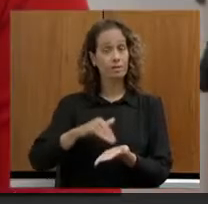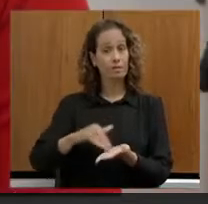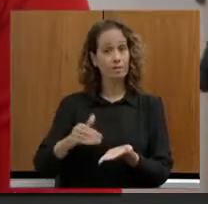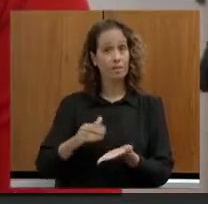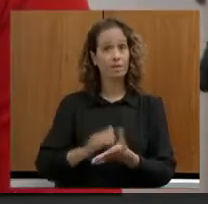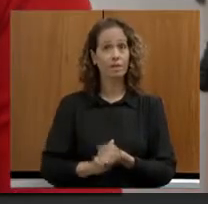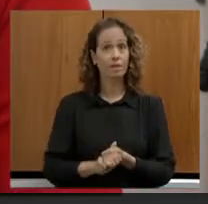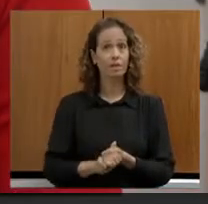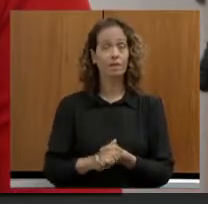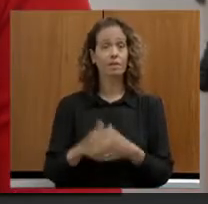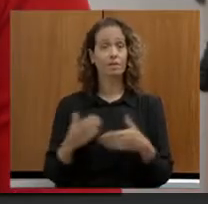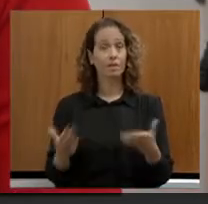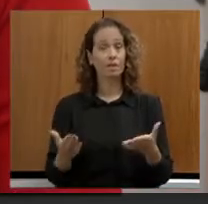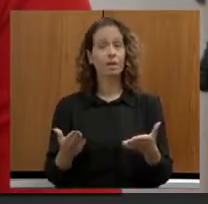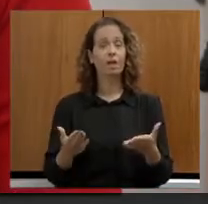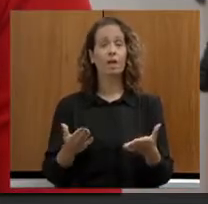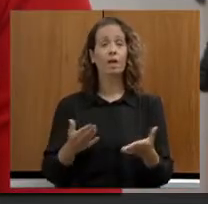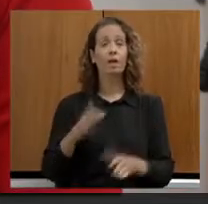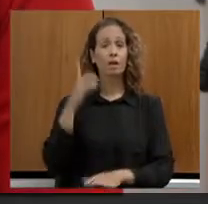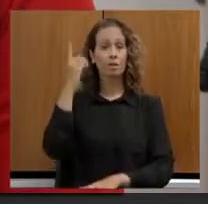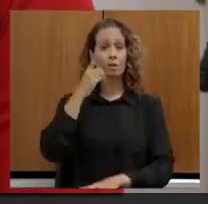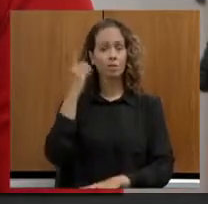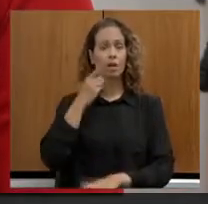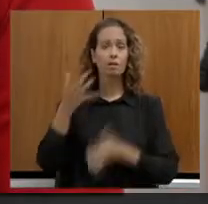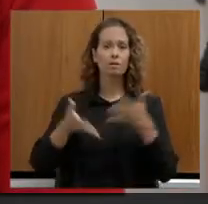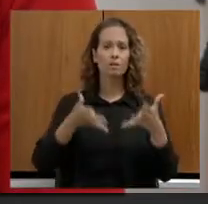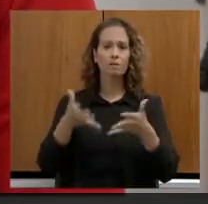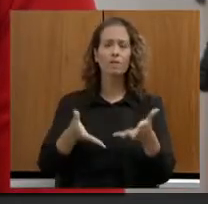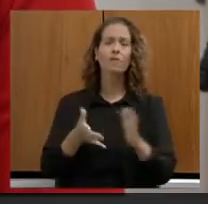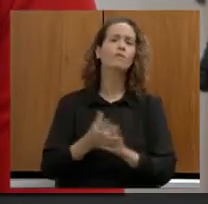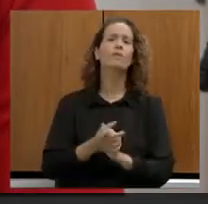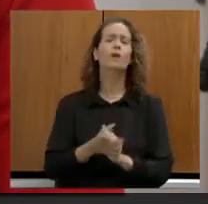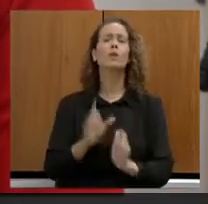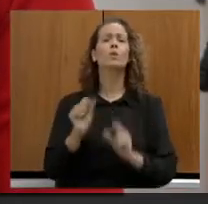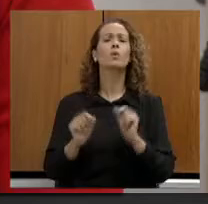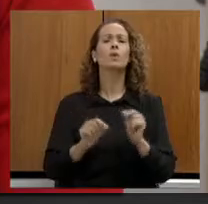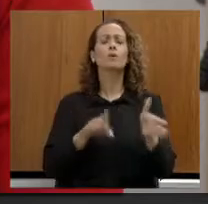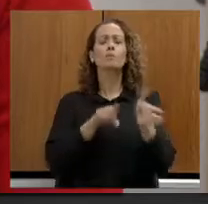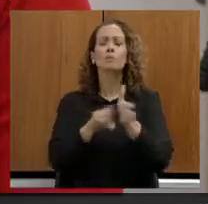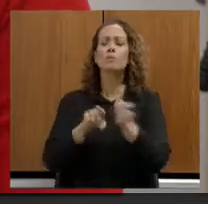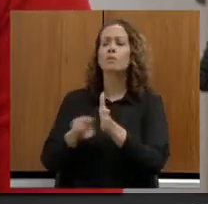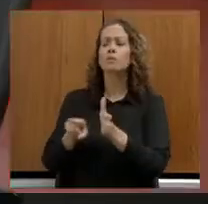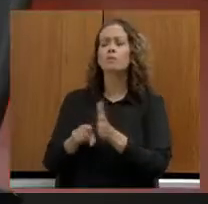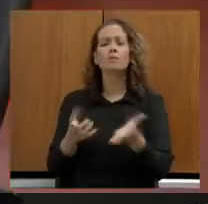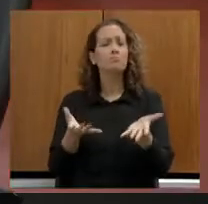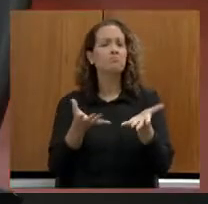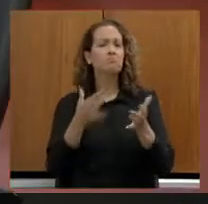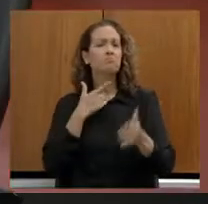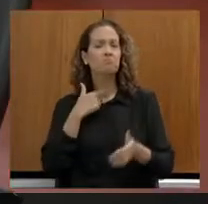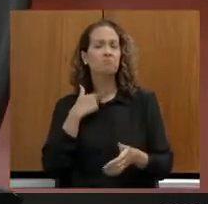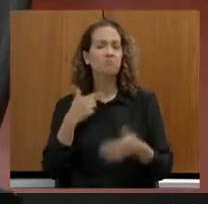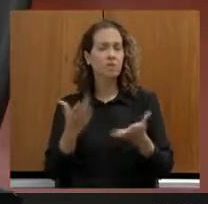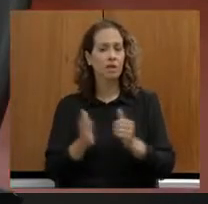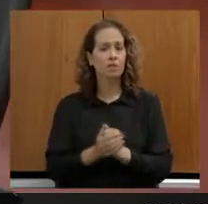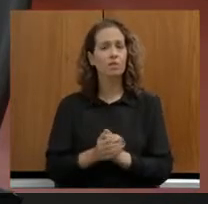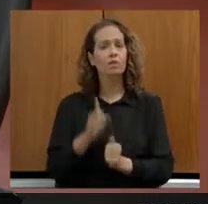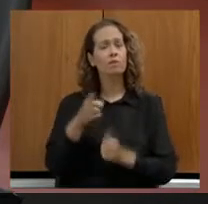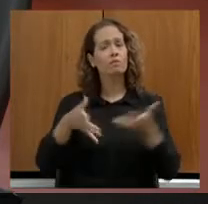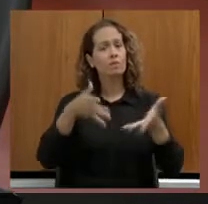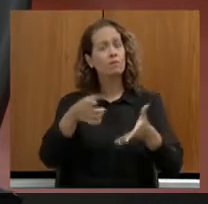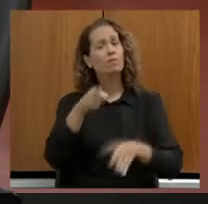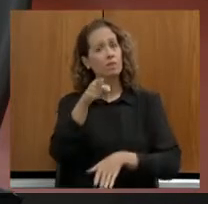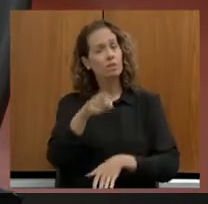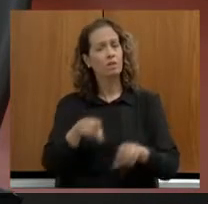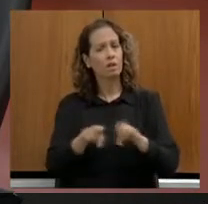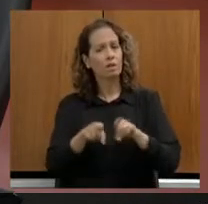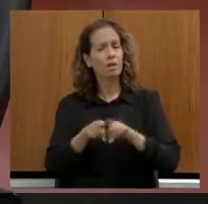eu causa do deputado o deputado atrás as questões que ele achar pertinete na fala da senhora a senhora também